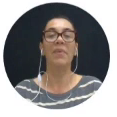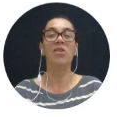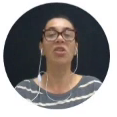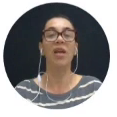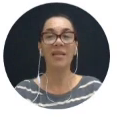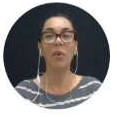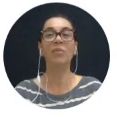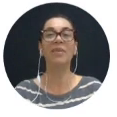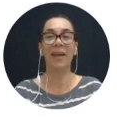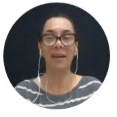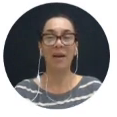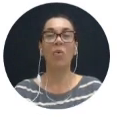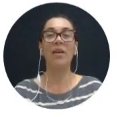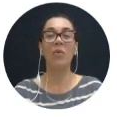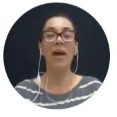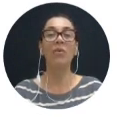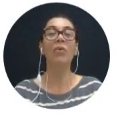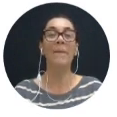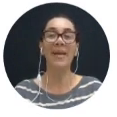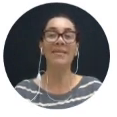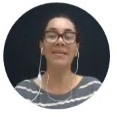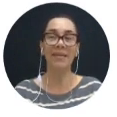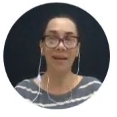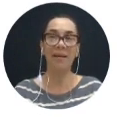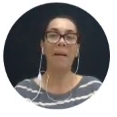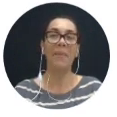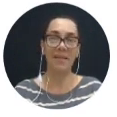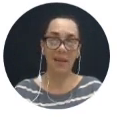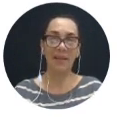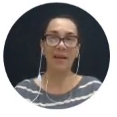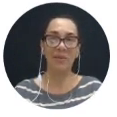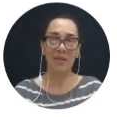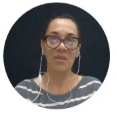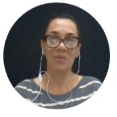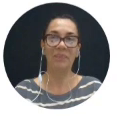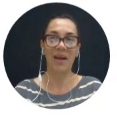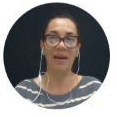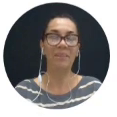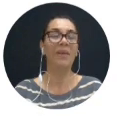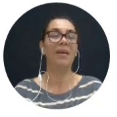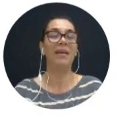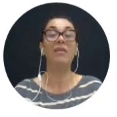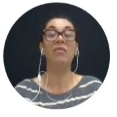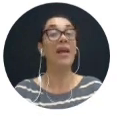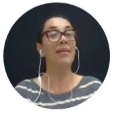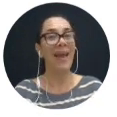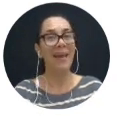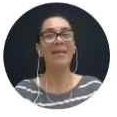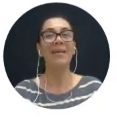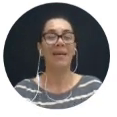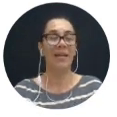que é para a gente responder o que o aluno precisa para segmentar o texto, tá? E que